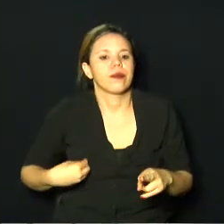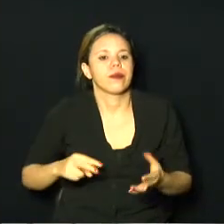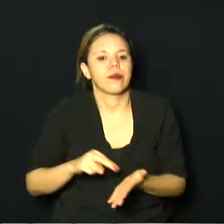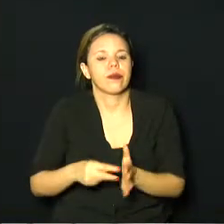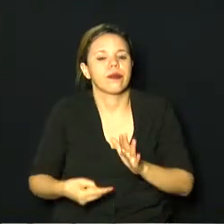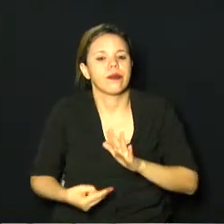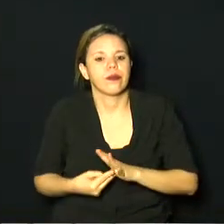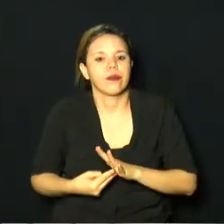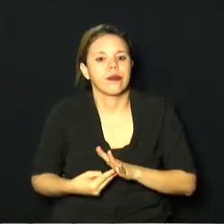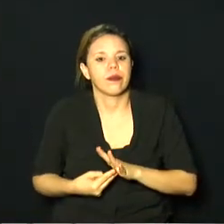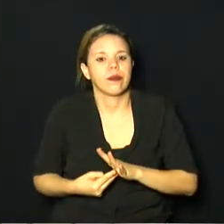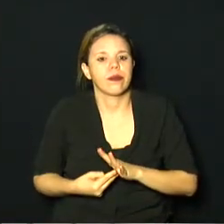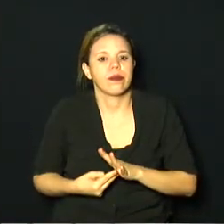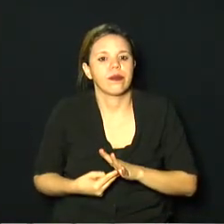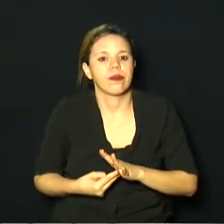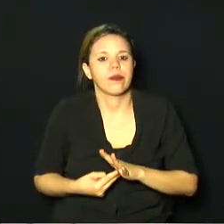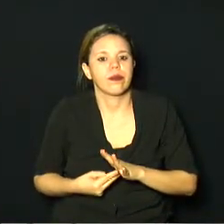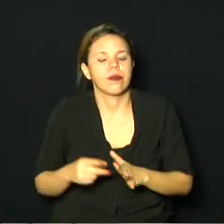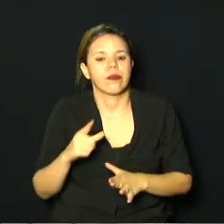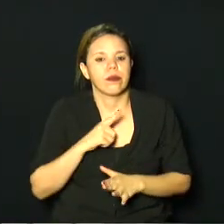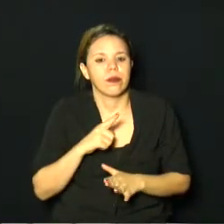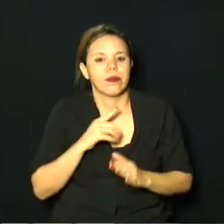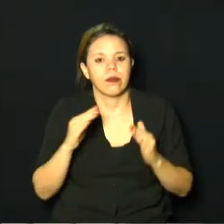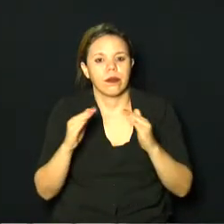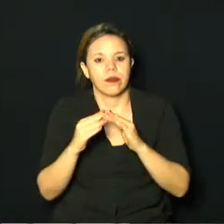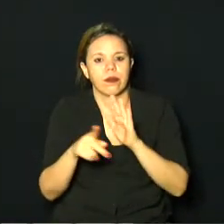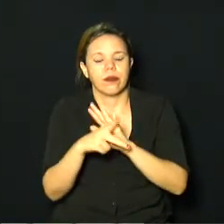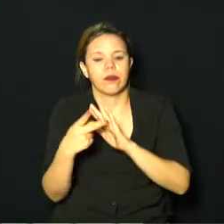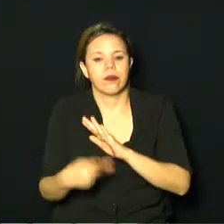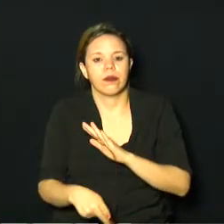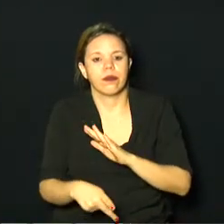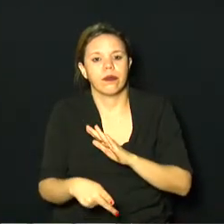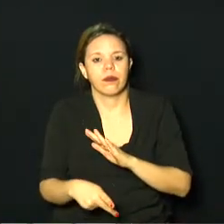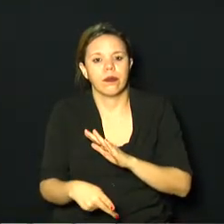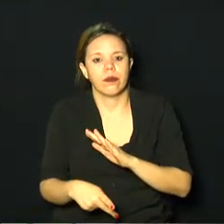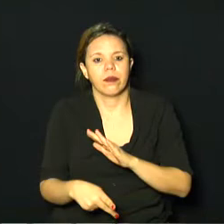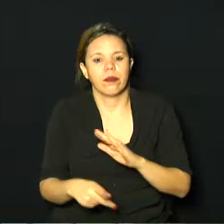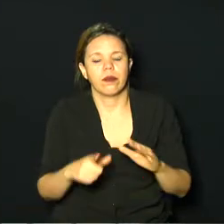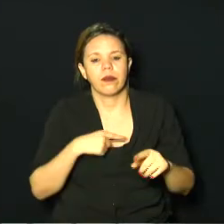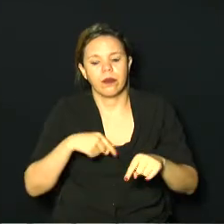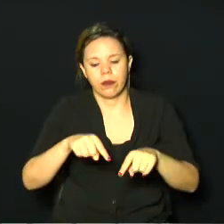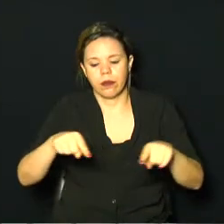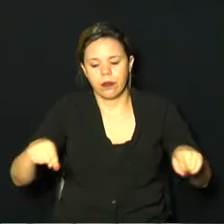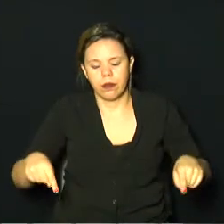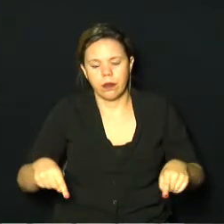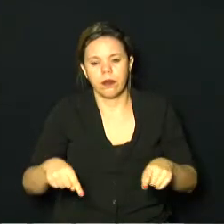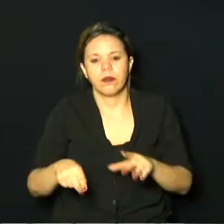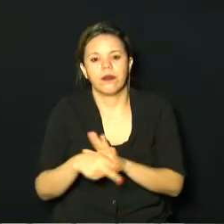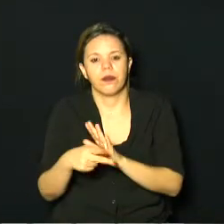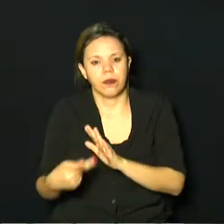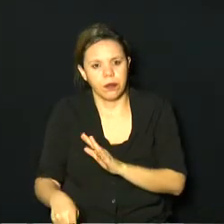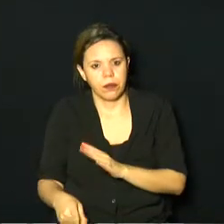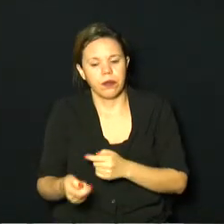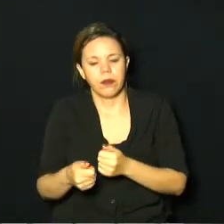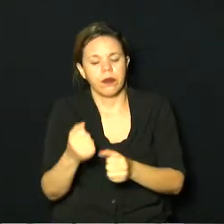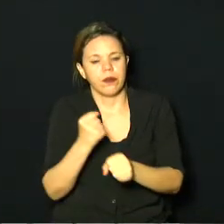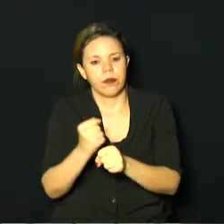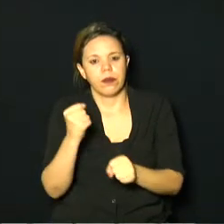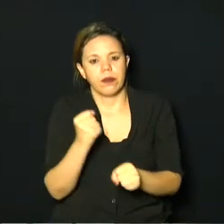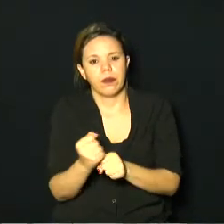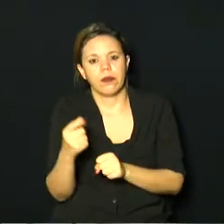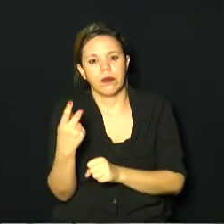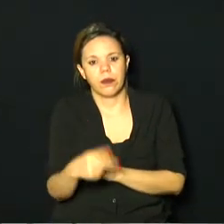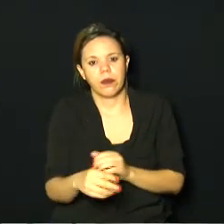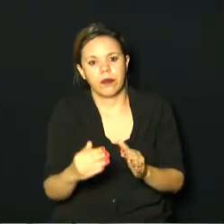significa minimamente ter um teto para que elas possam, ou ter um terreno, ou que elas possam construir